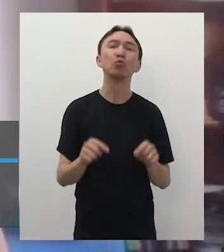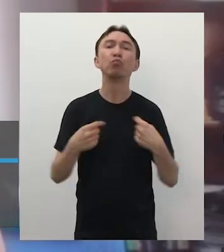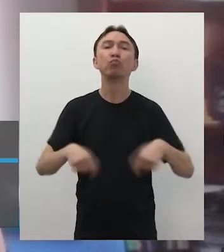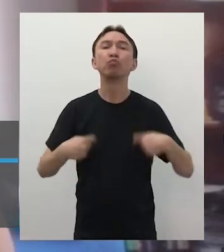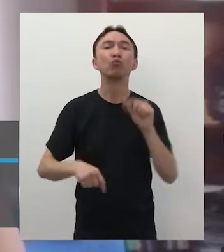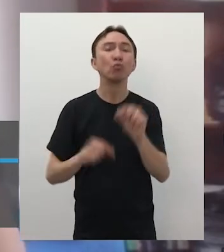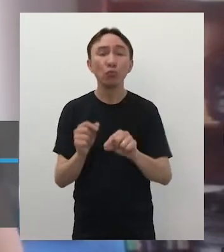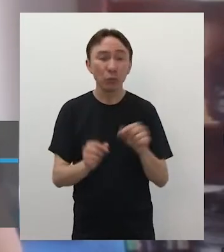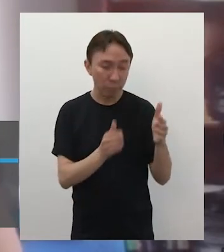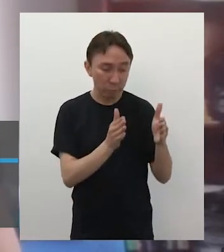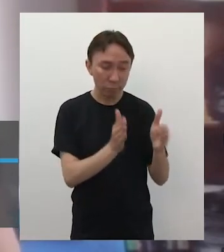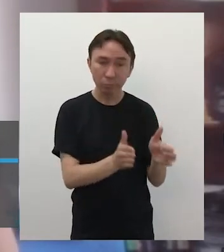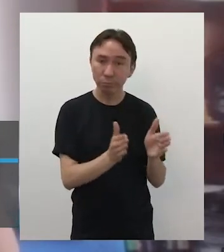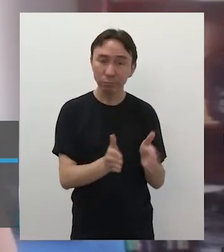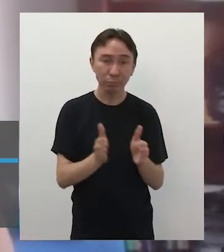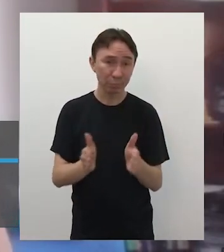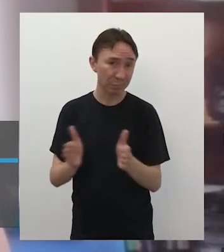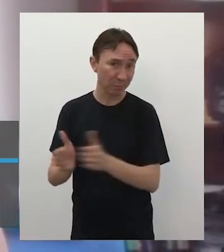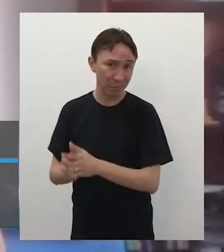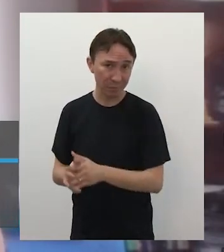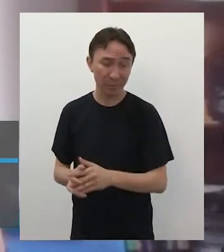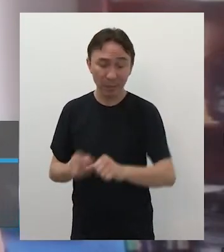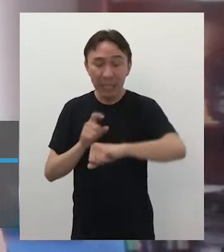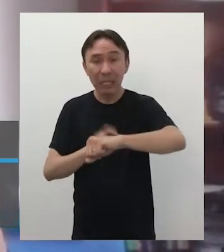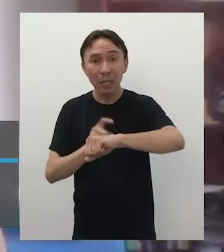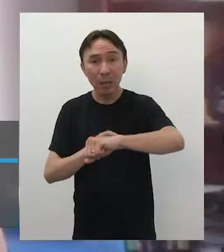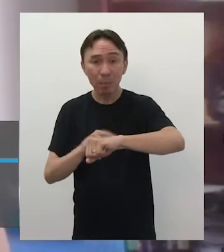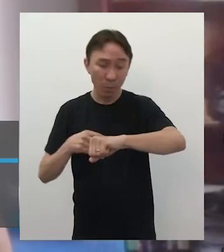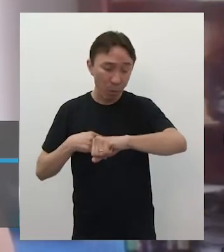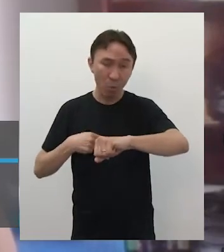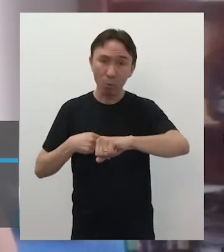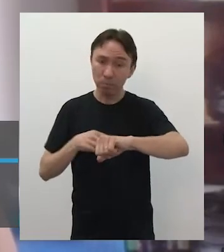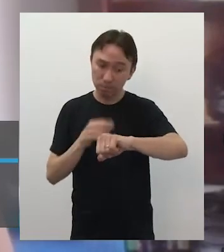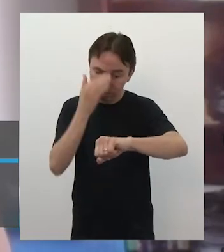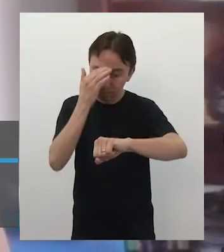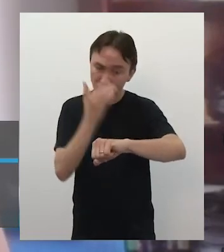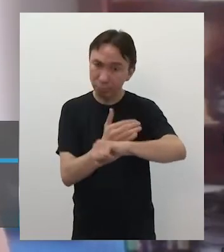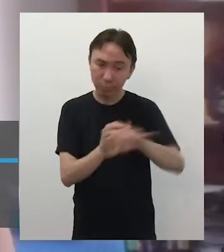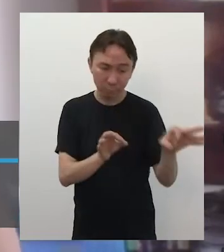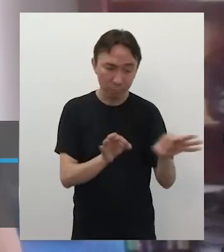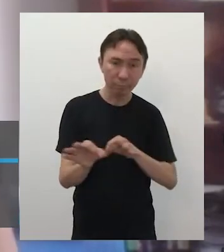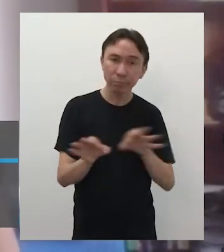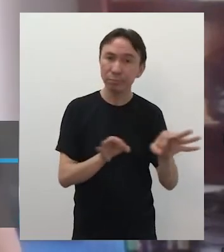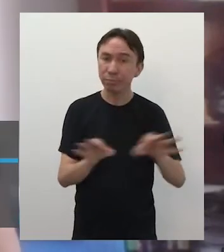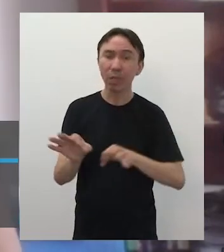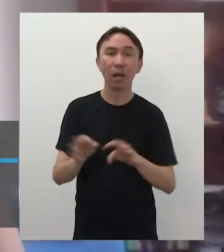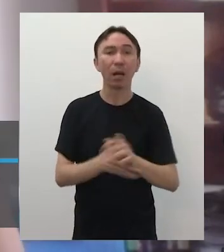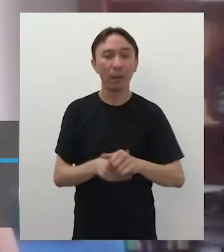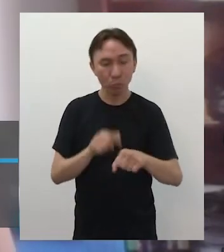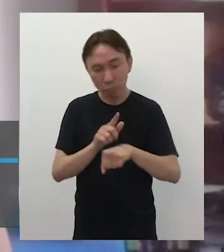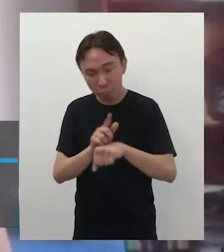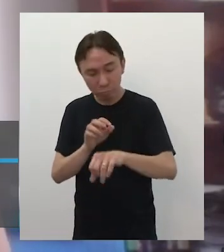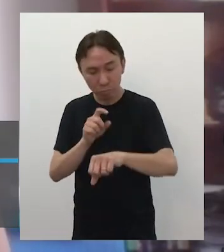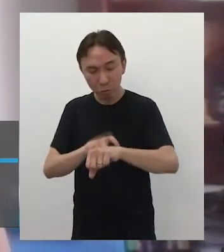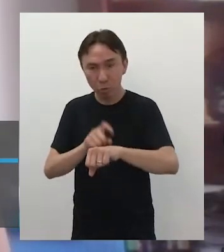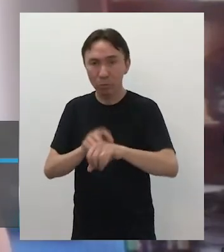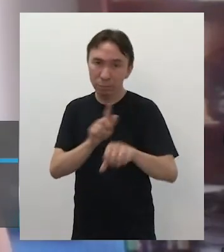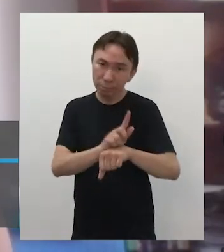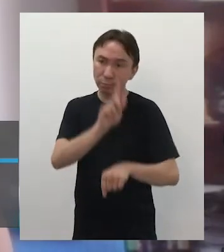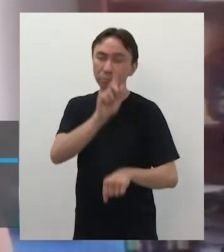esse desafio apareceu aqui, né, caiu na minha bandeja e eu preciso olhar para isso, preciso resolver. Então, o foco me ajuda